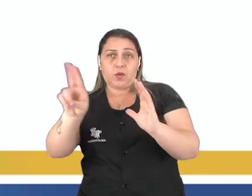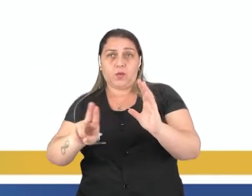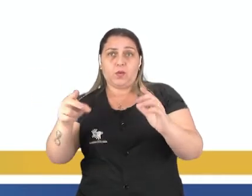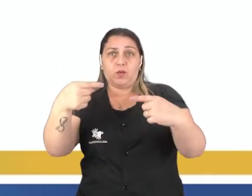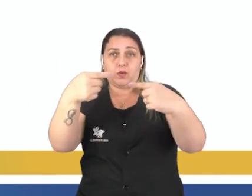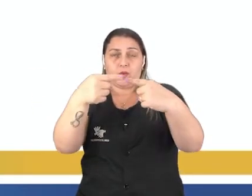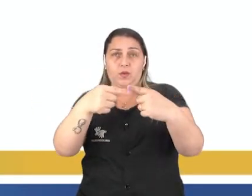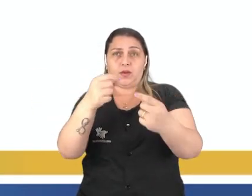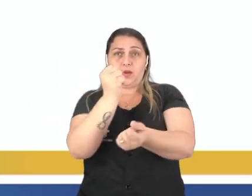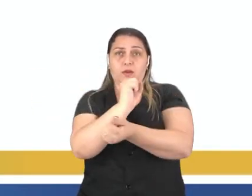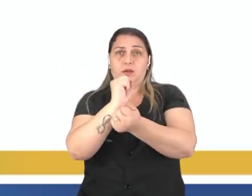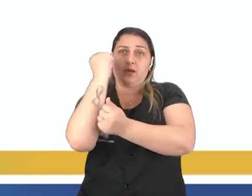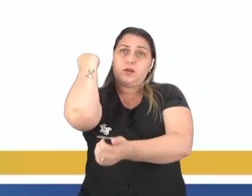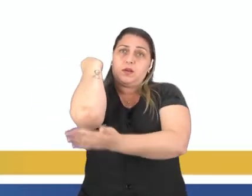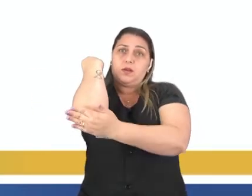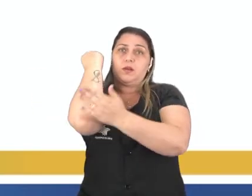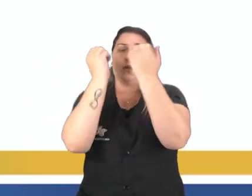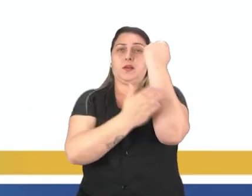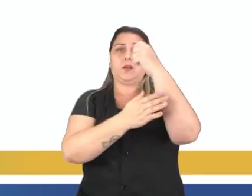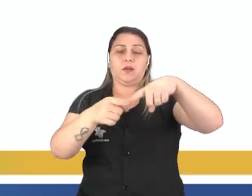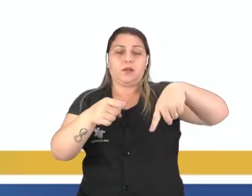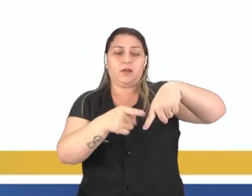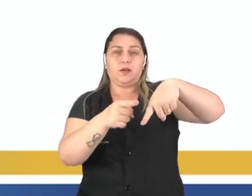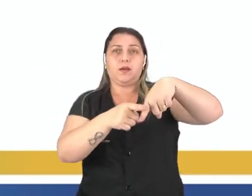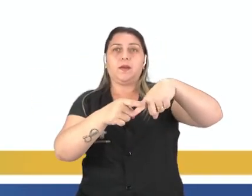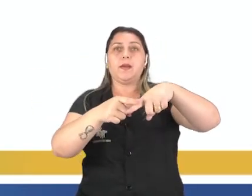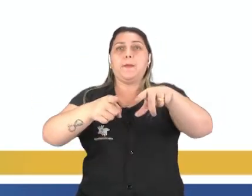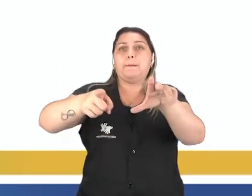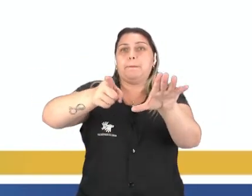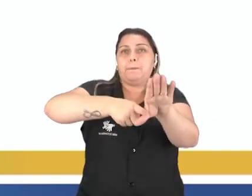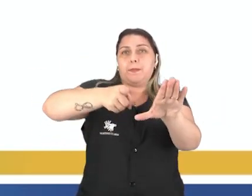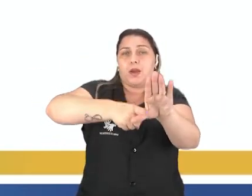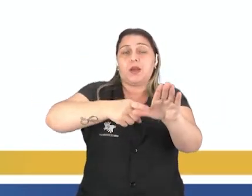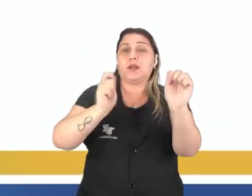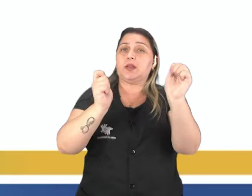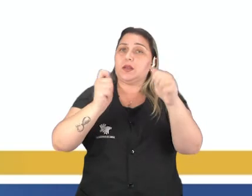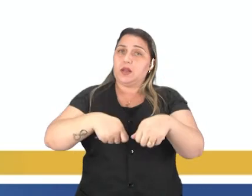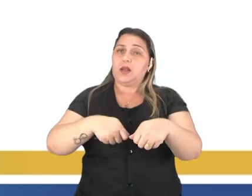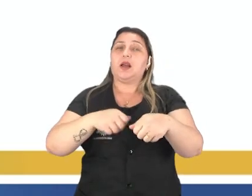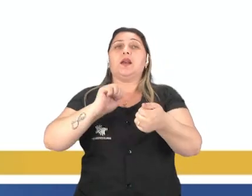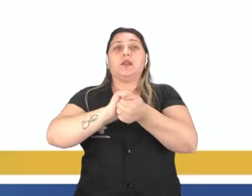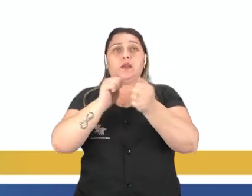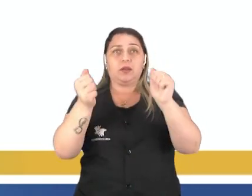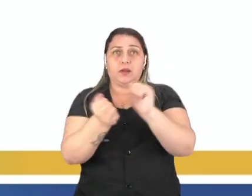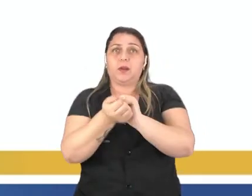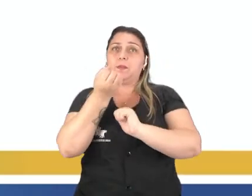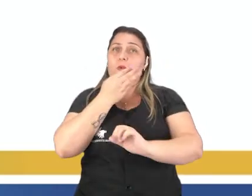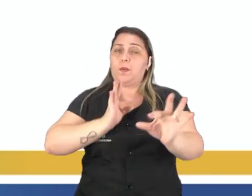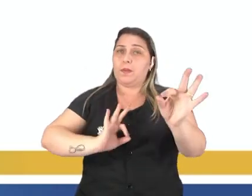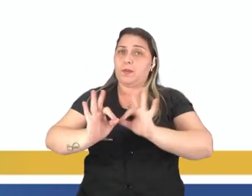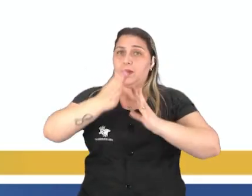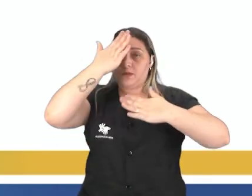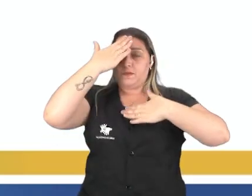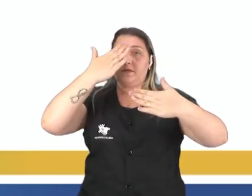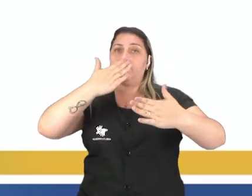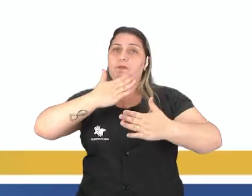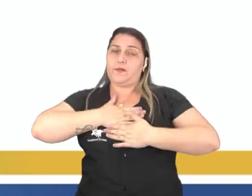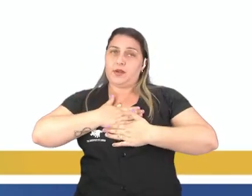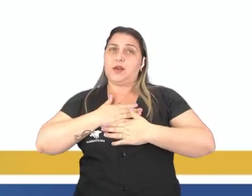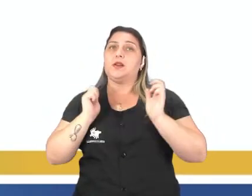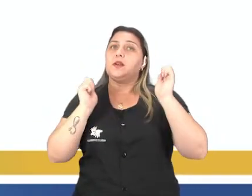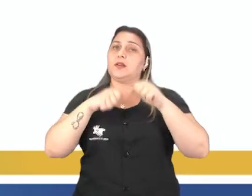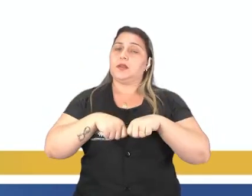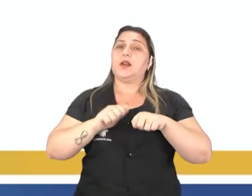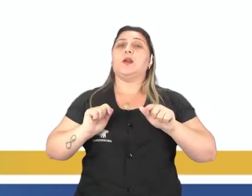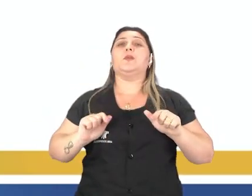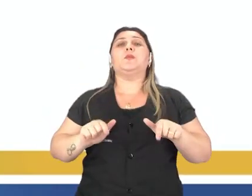combinado de punhos, cotovelos, joelhos, canela e pés. E está associado a uma boa preparação física que a torna uma